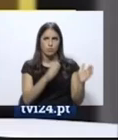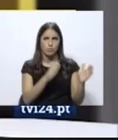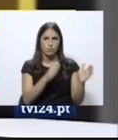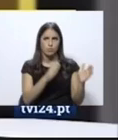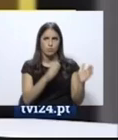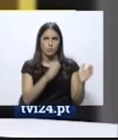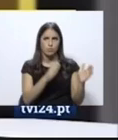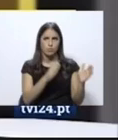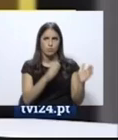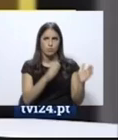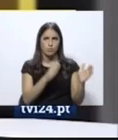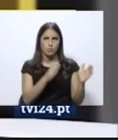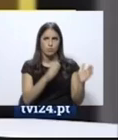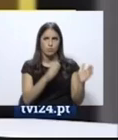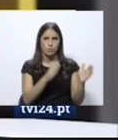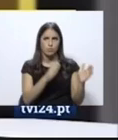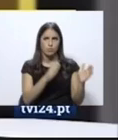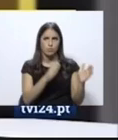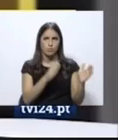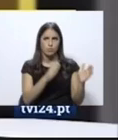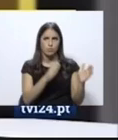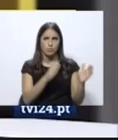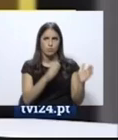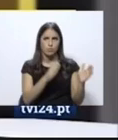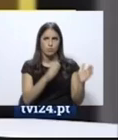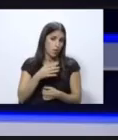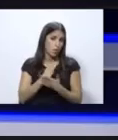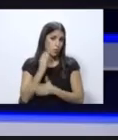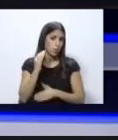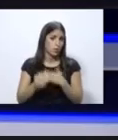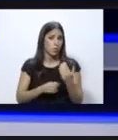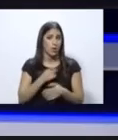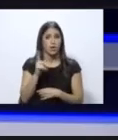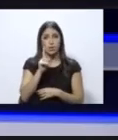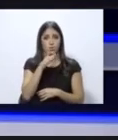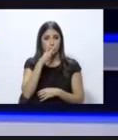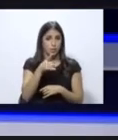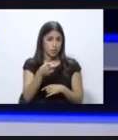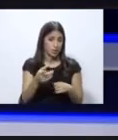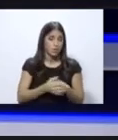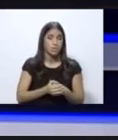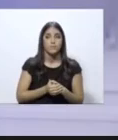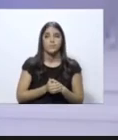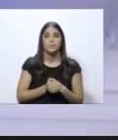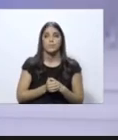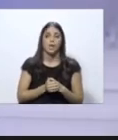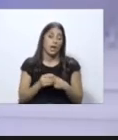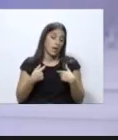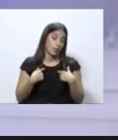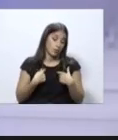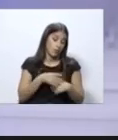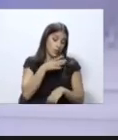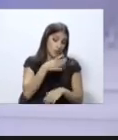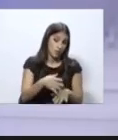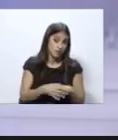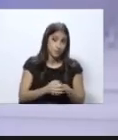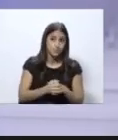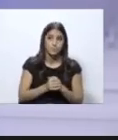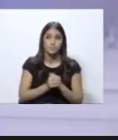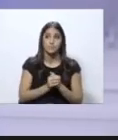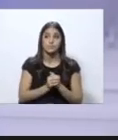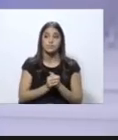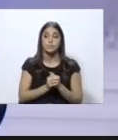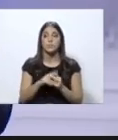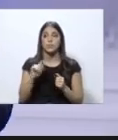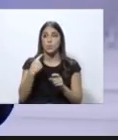sentido o Benfica continuar a alimentar este suspense. Pedro, tinhas também de concluir há pouco. O que eu queria dizer é,